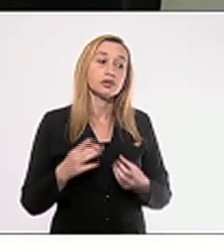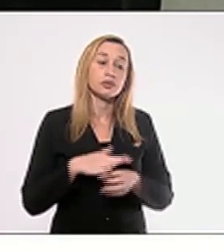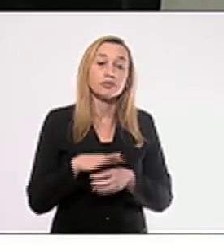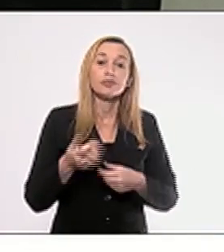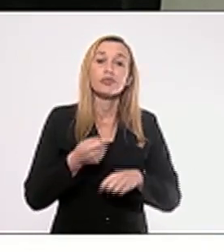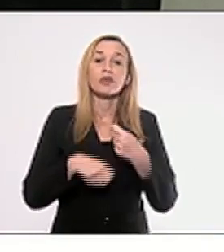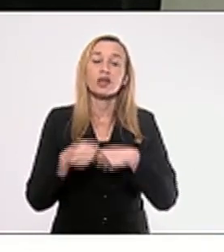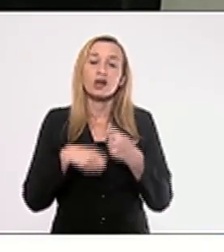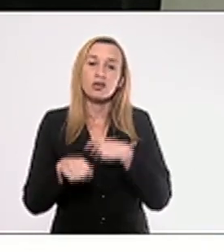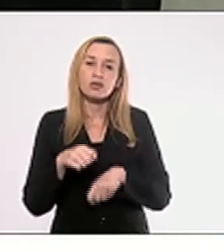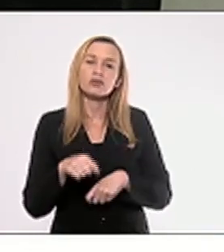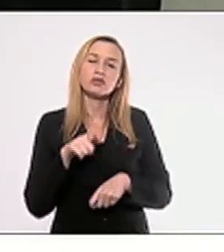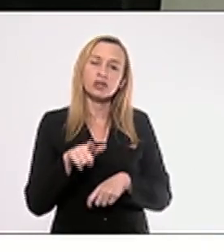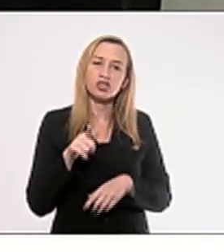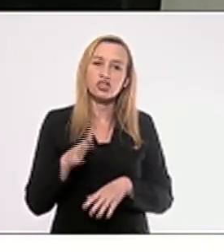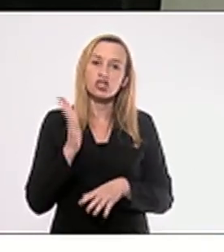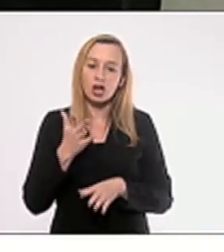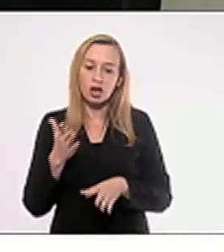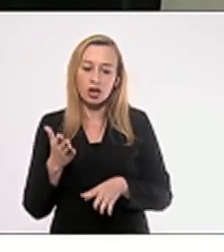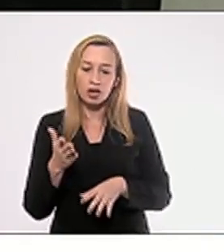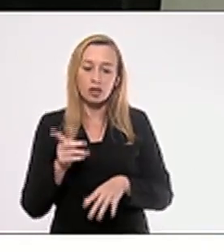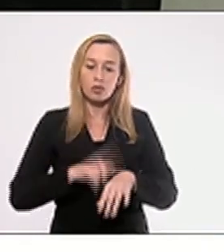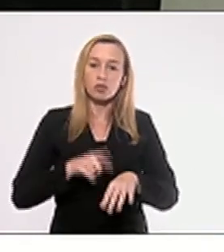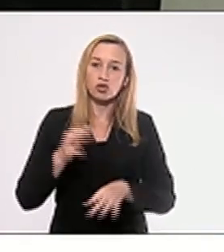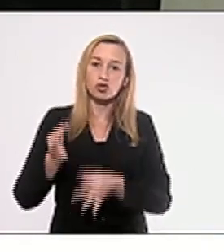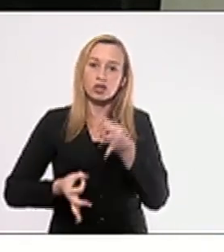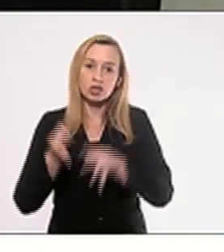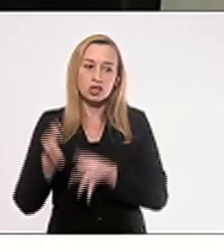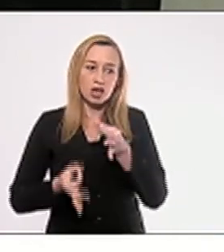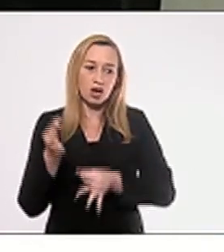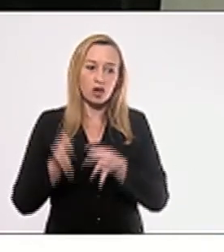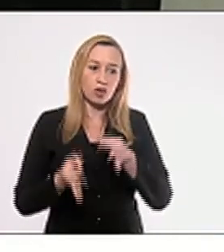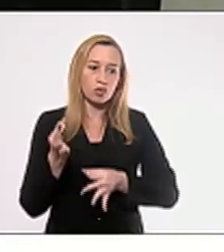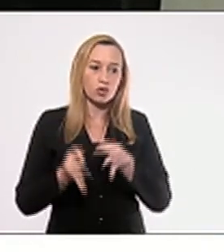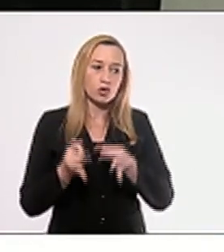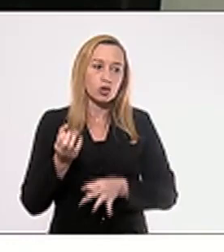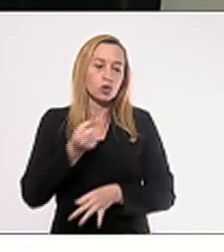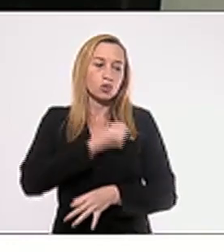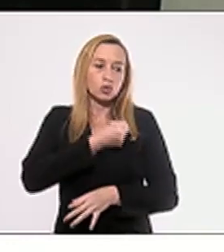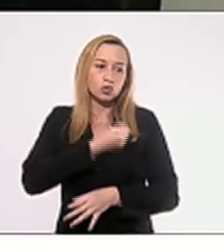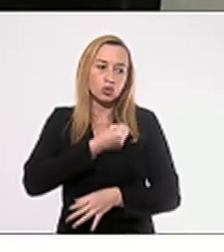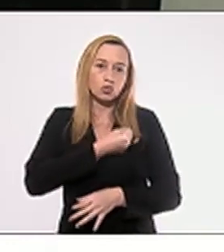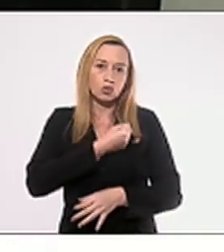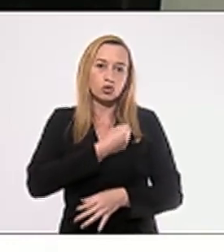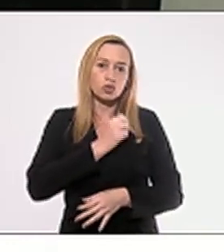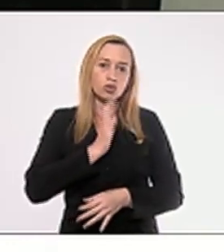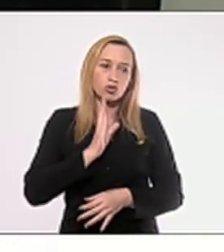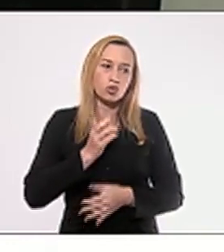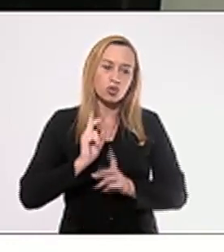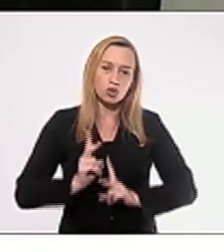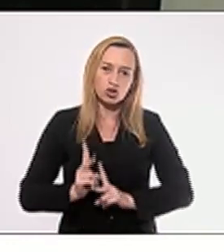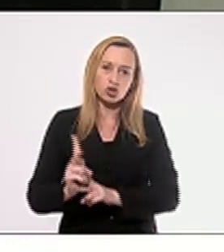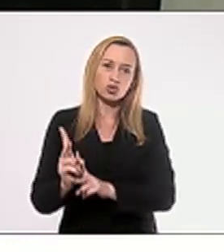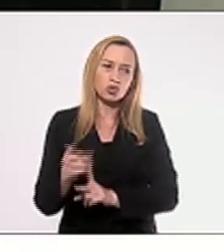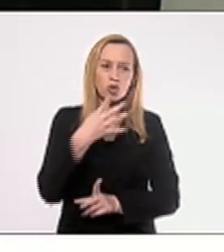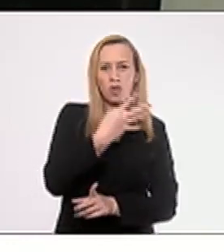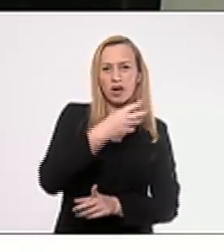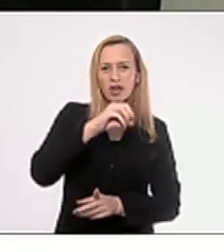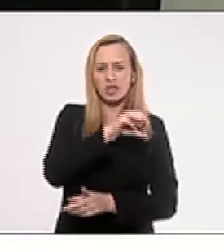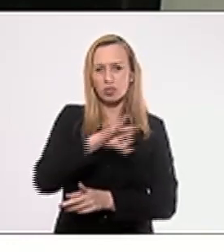vocês já em conciliação judicial, esse percentual de acordos persiste, da ordem de mais ou menos